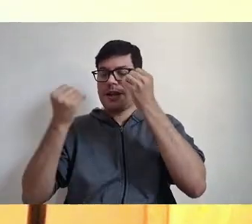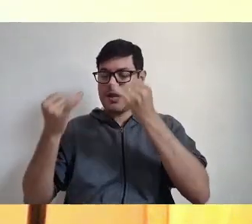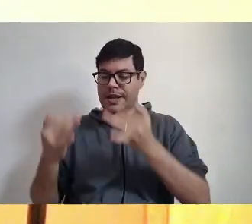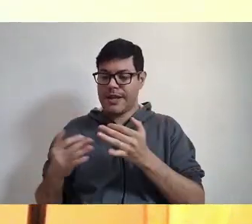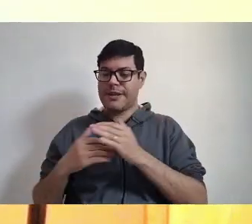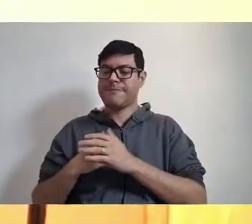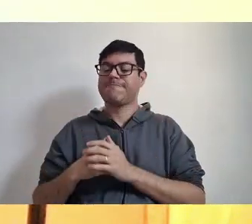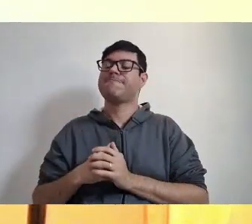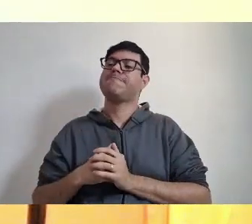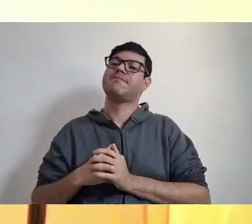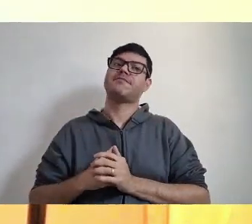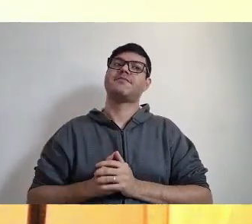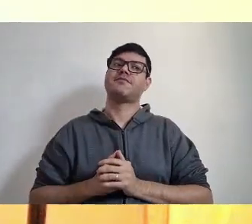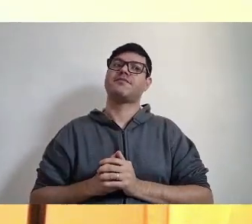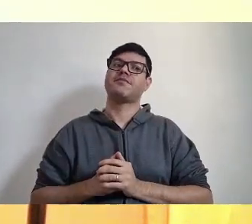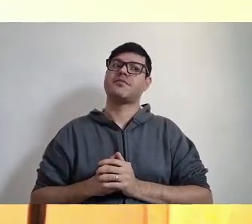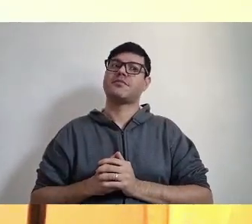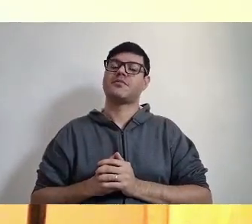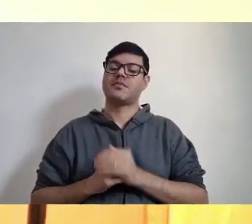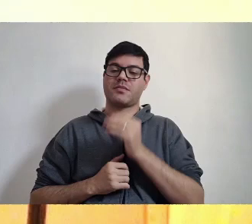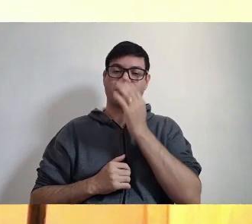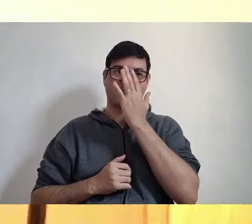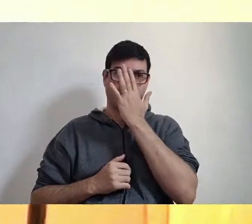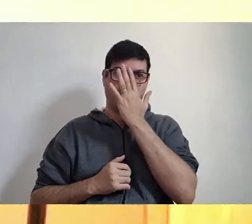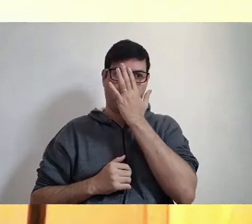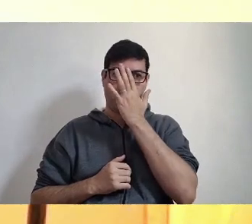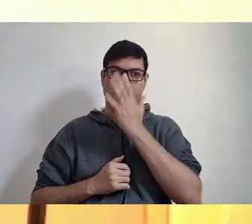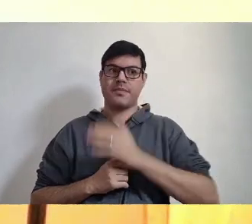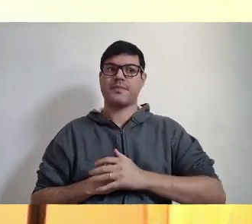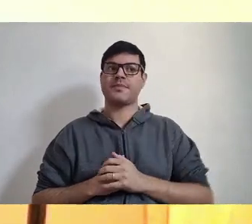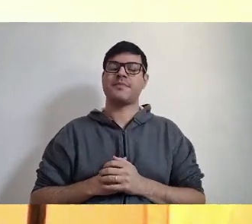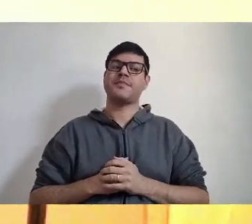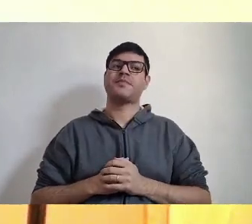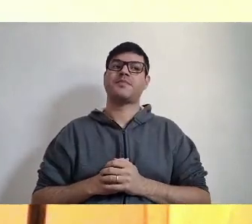E consegui meio que penetrar na memória,